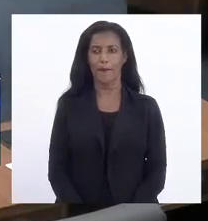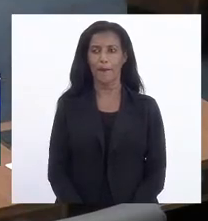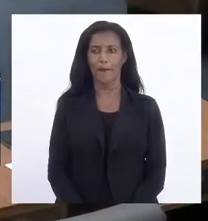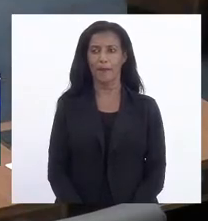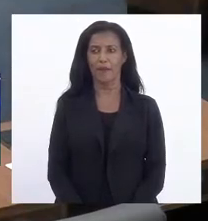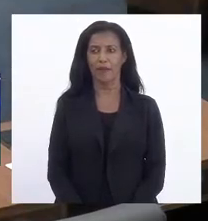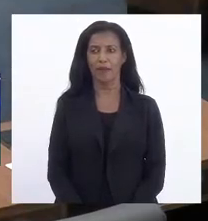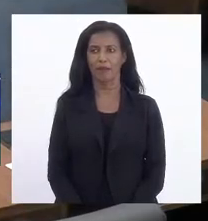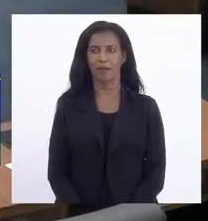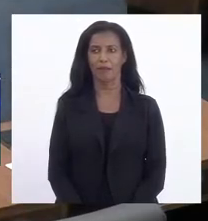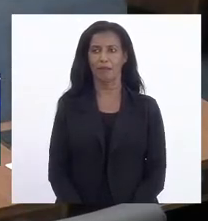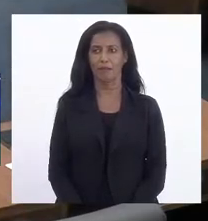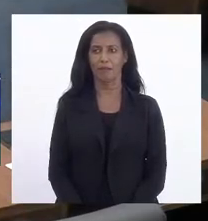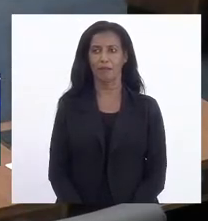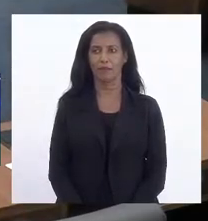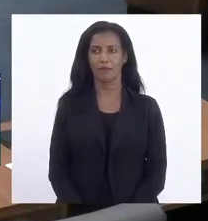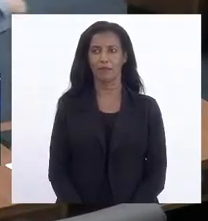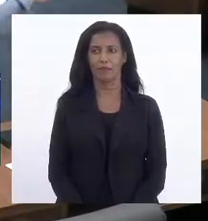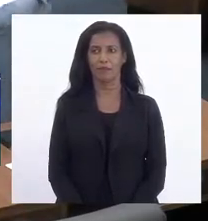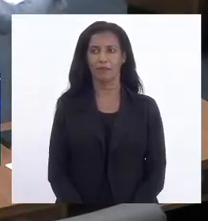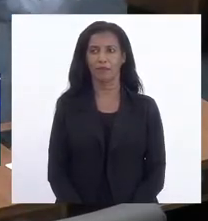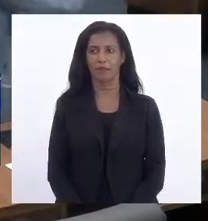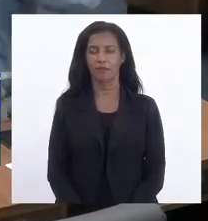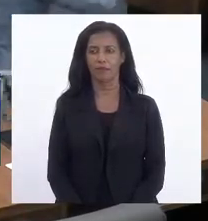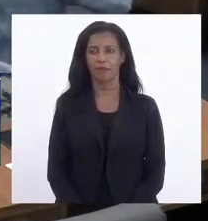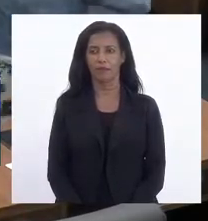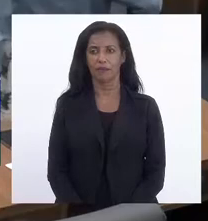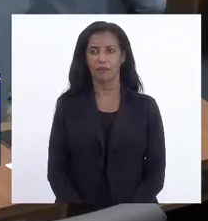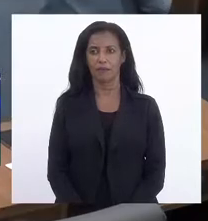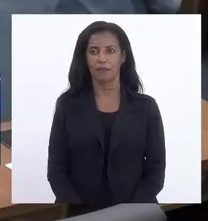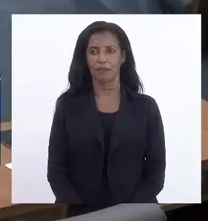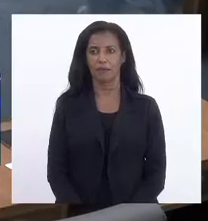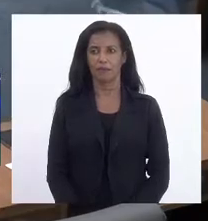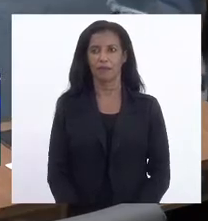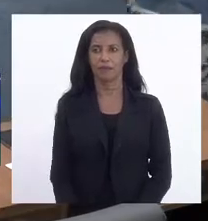Mais teremos casamentos. Casamento.